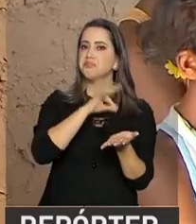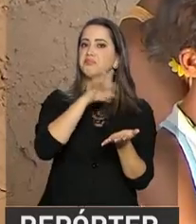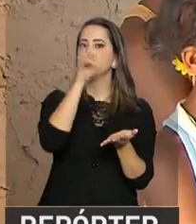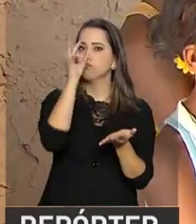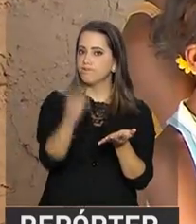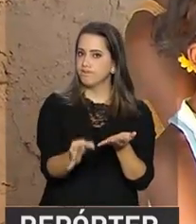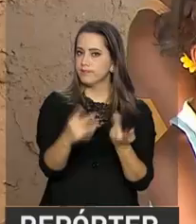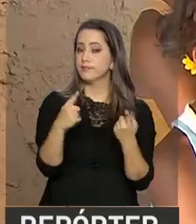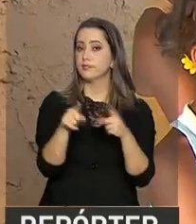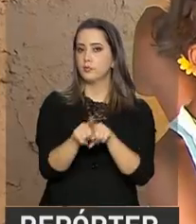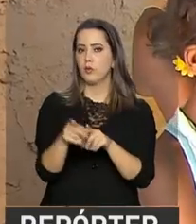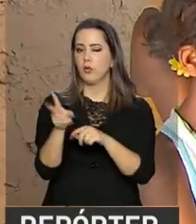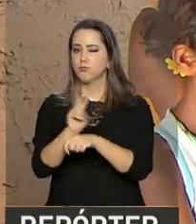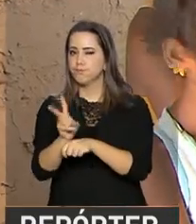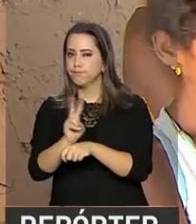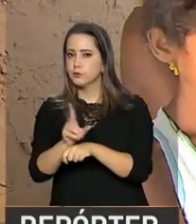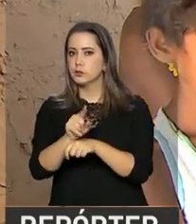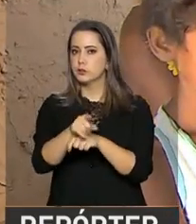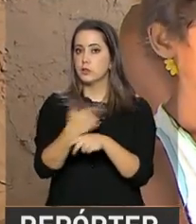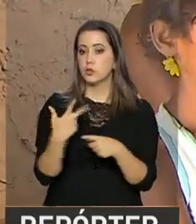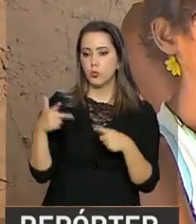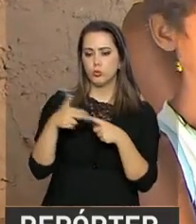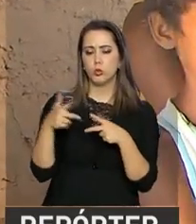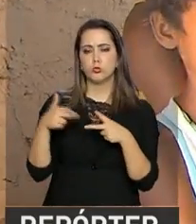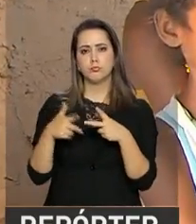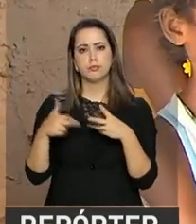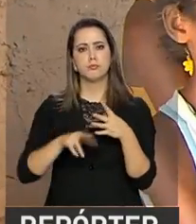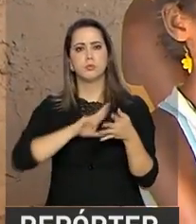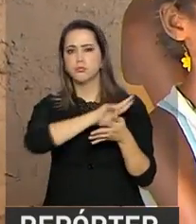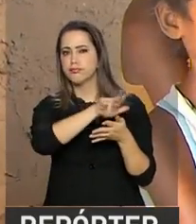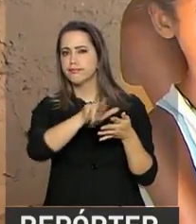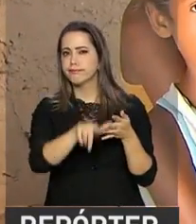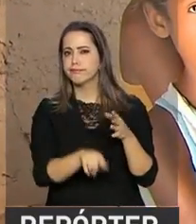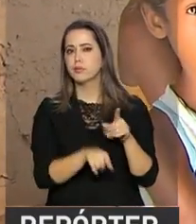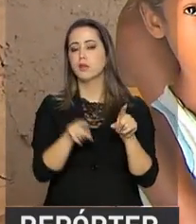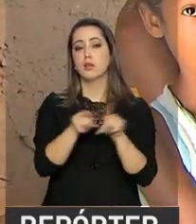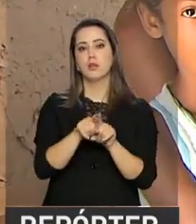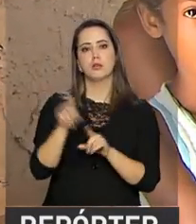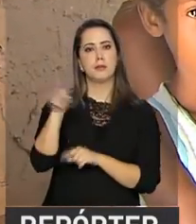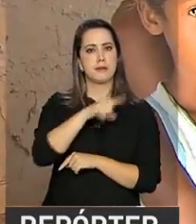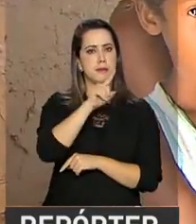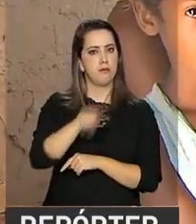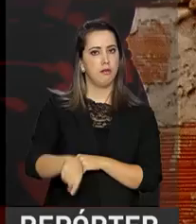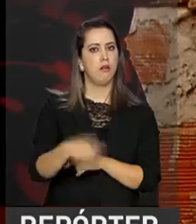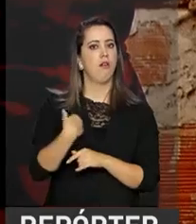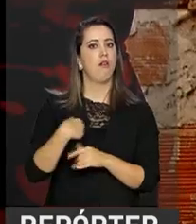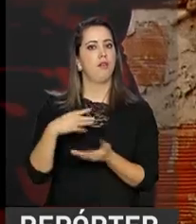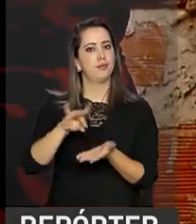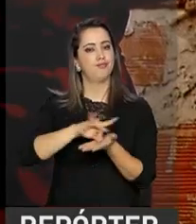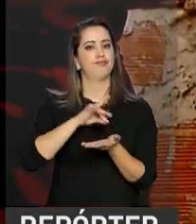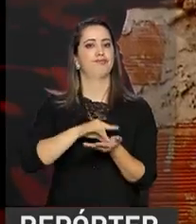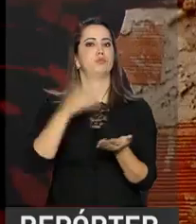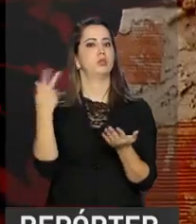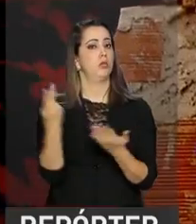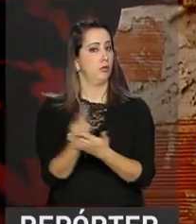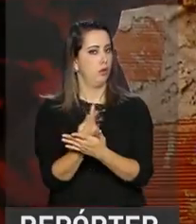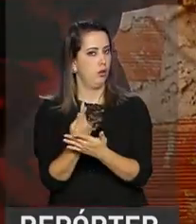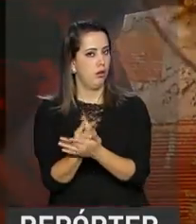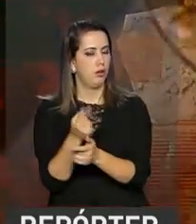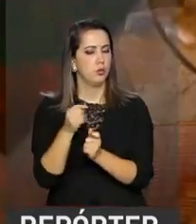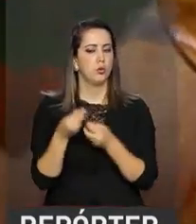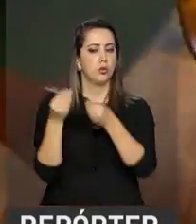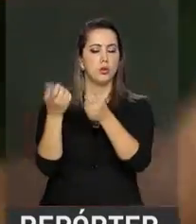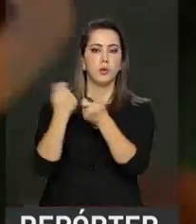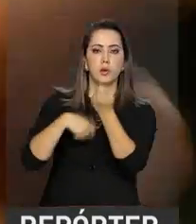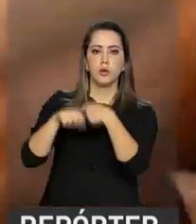medidas de fiscalização foi possível bloquear cancelar ou suspender cadastros indevidos gerando economia ao programa